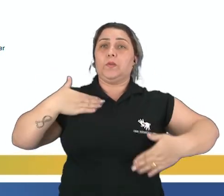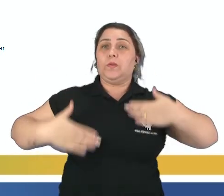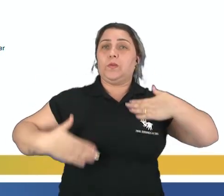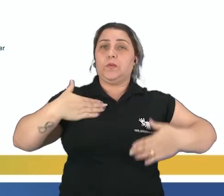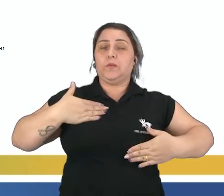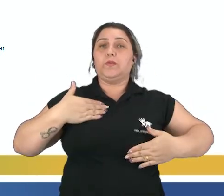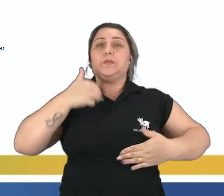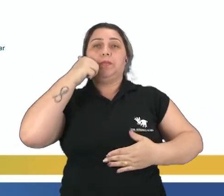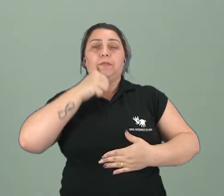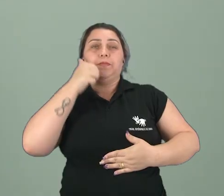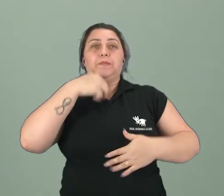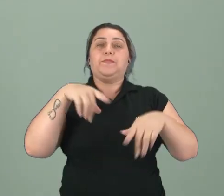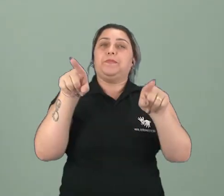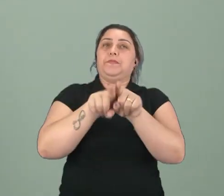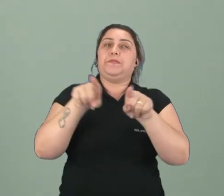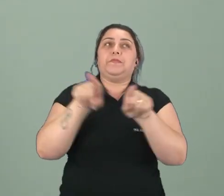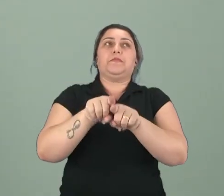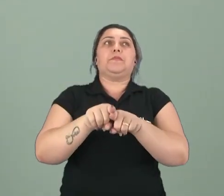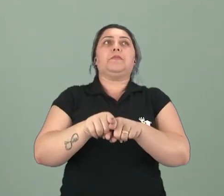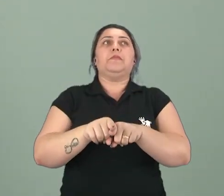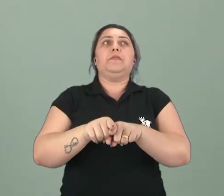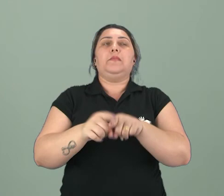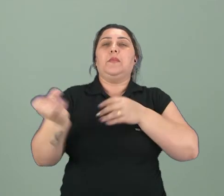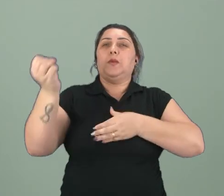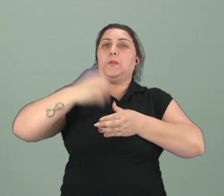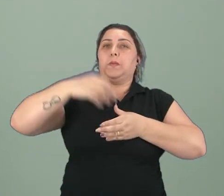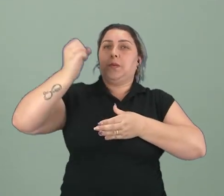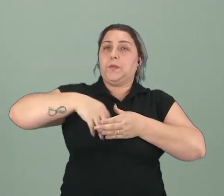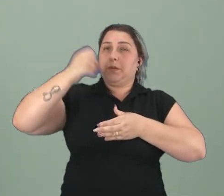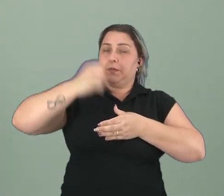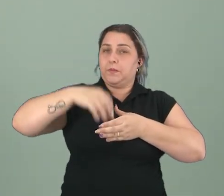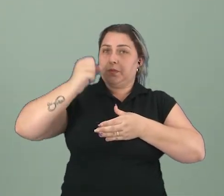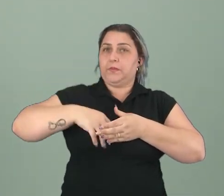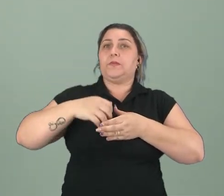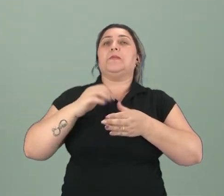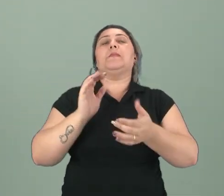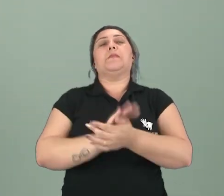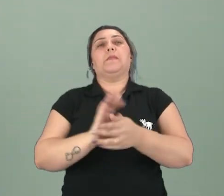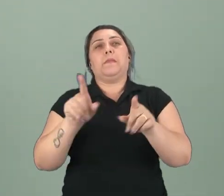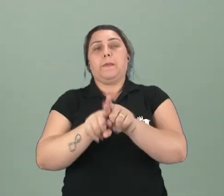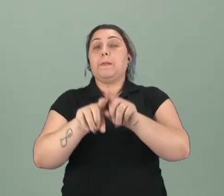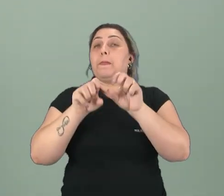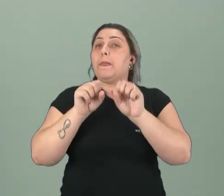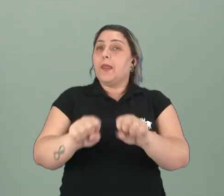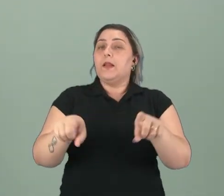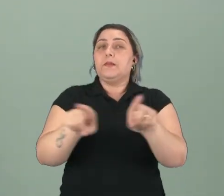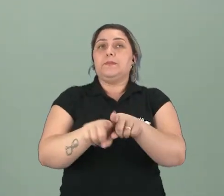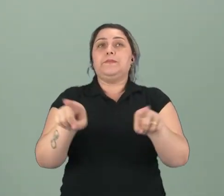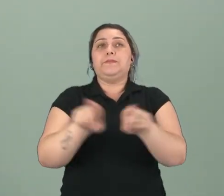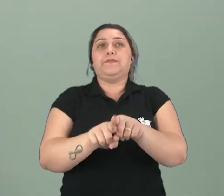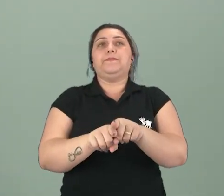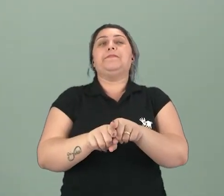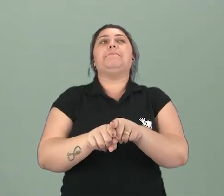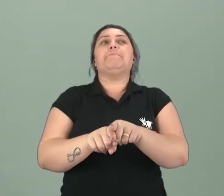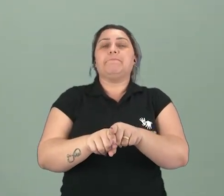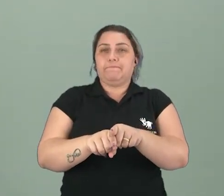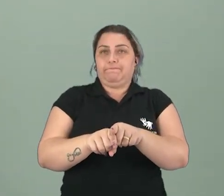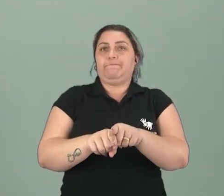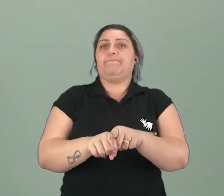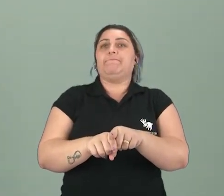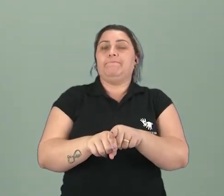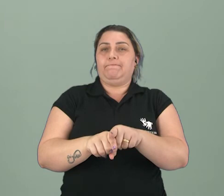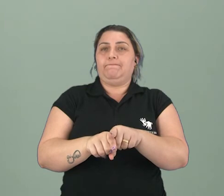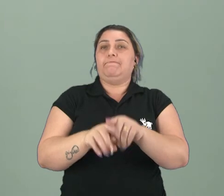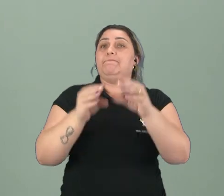fases. Às vezes também por conta de estresse, por conta de situações externas, pode acabar aí refletindo